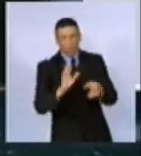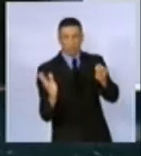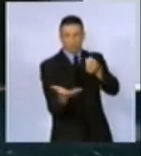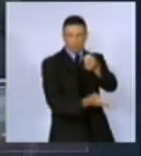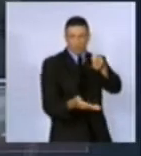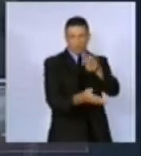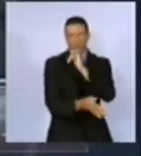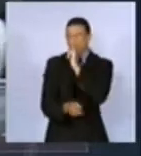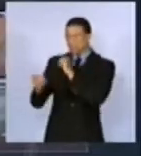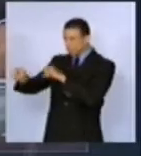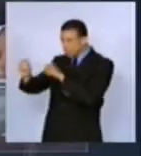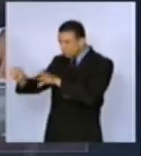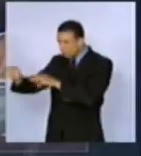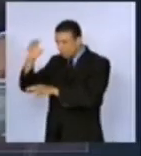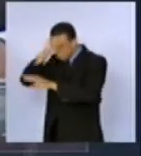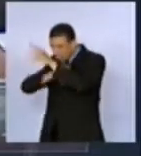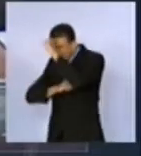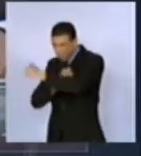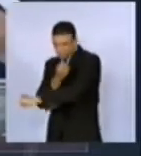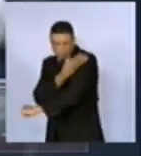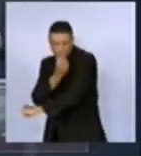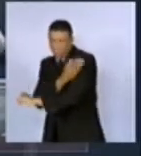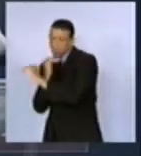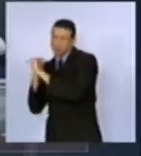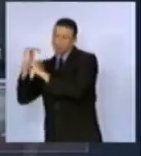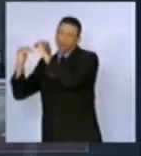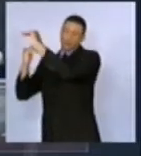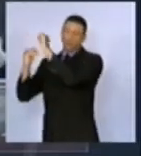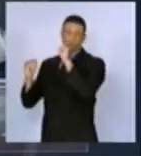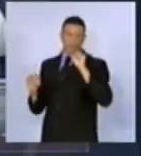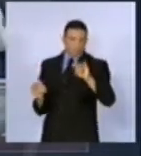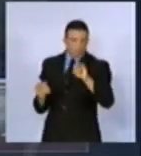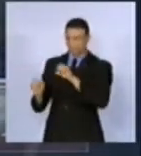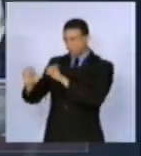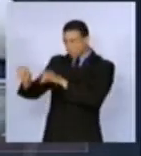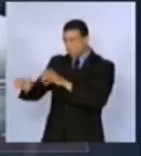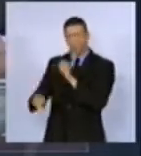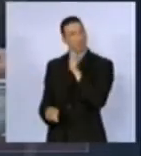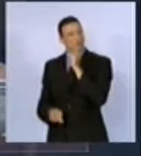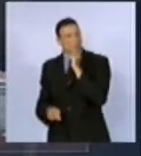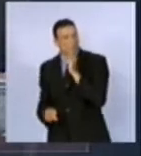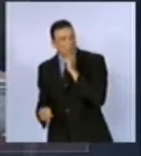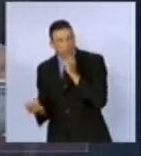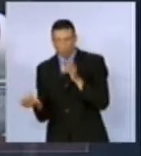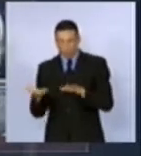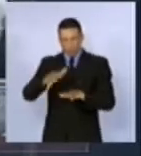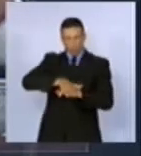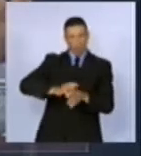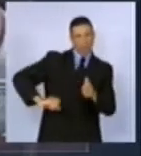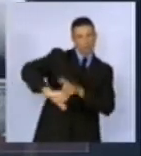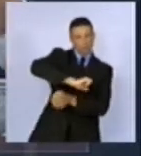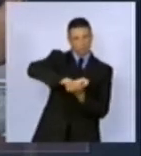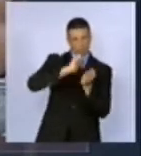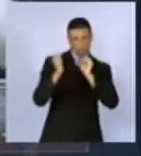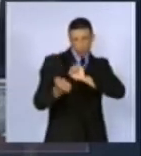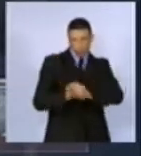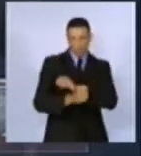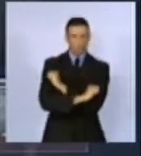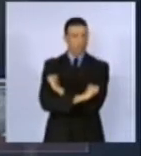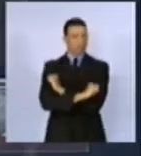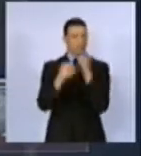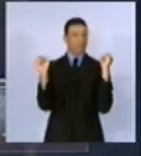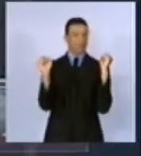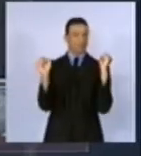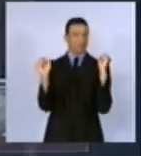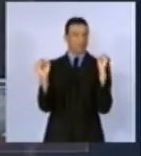de alfabetização sem isso a gente não vai não vai conseguir e a contar de pauta o governo federal sobre isso bem pautar nos livros da